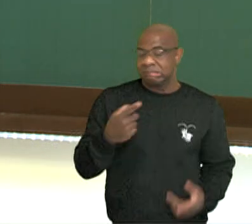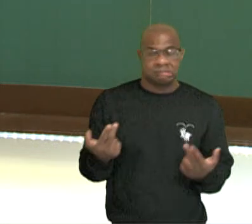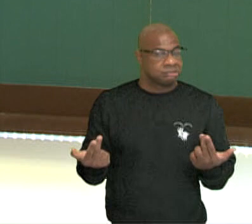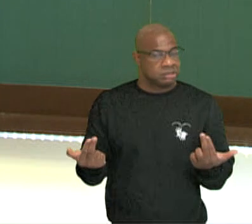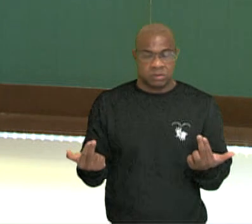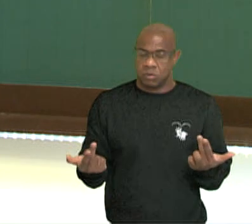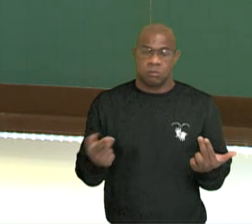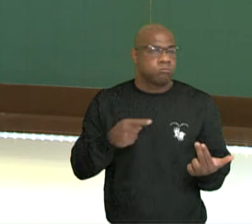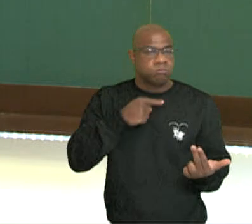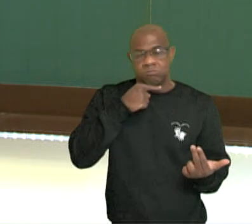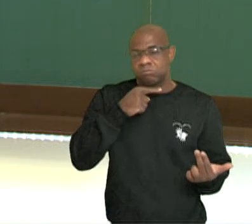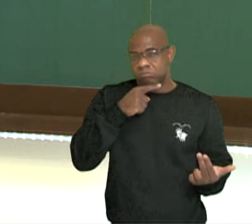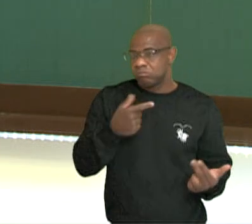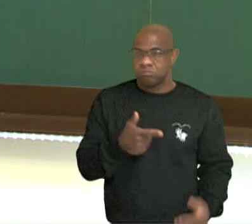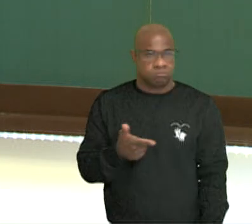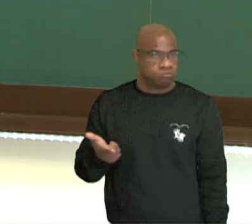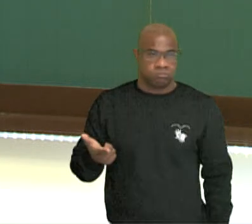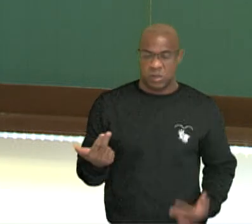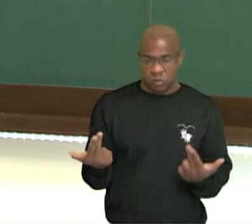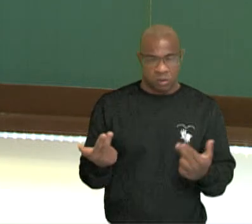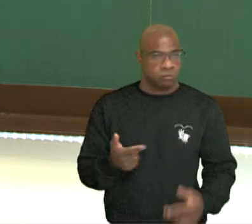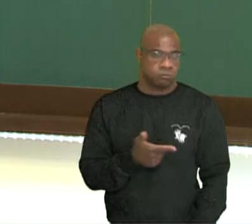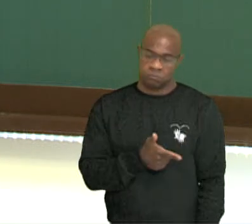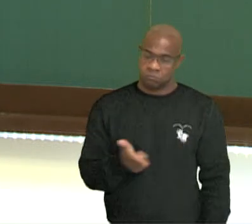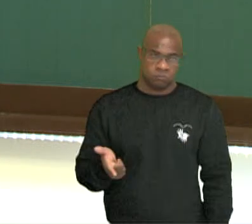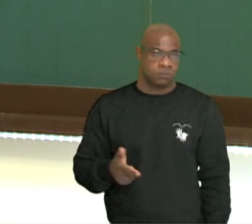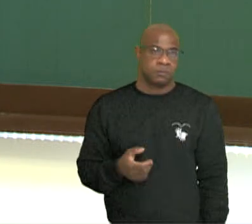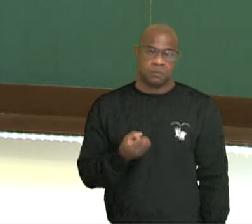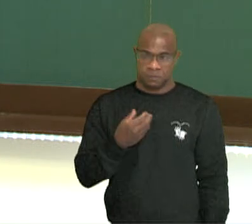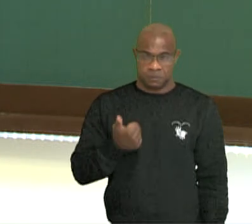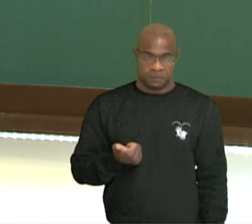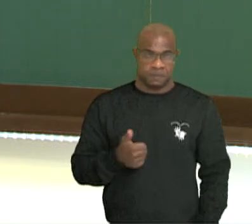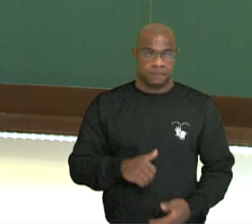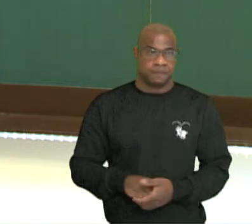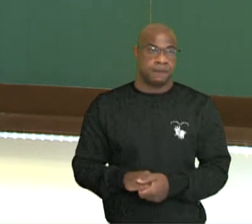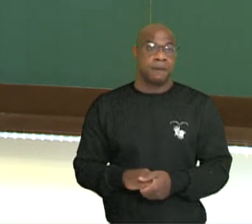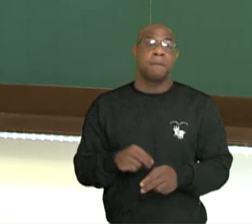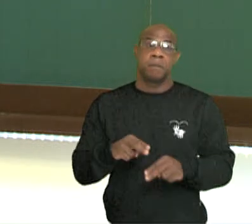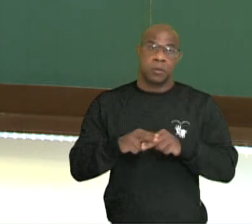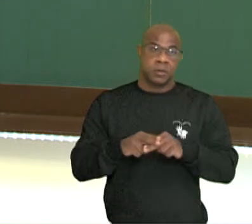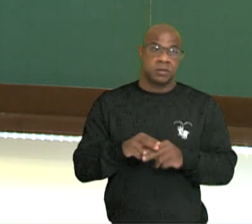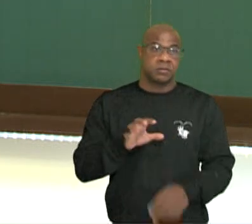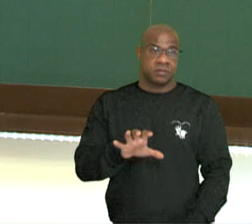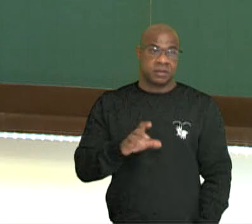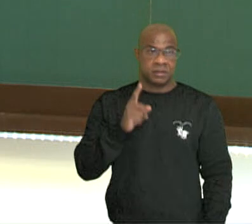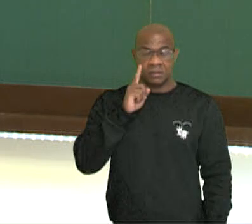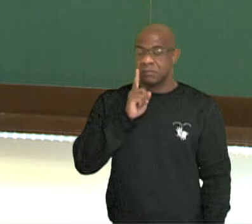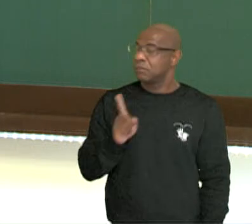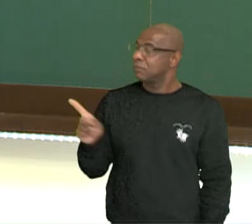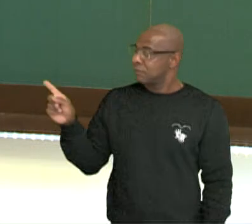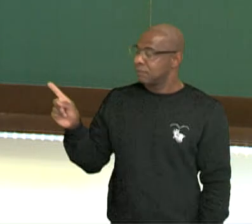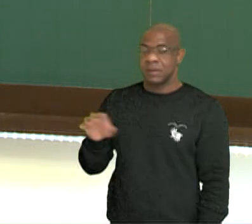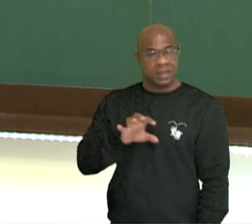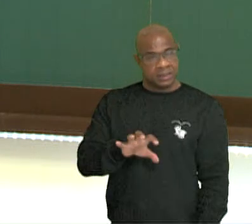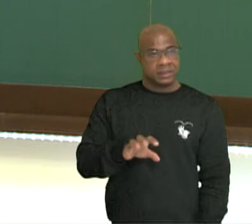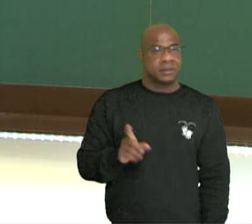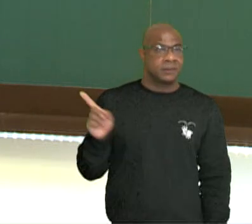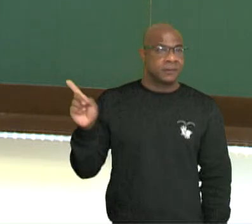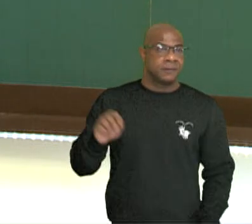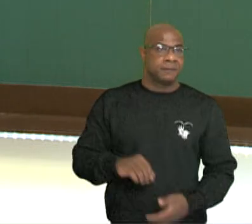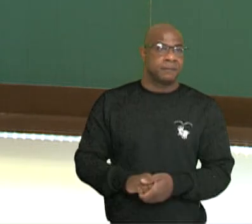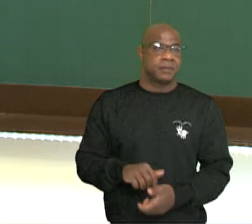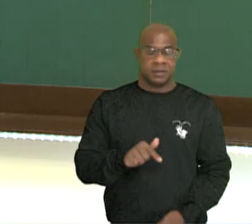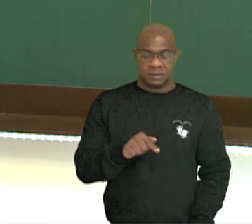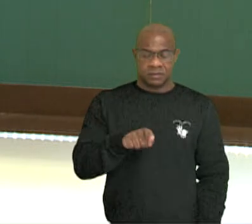iguais, tá? Elas não são semelhantes, tá bom? Por isso, ficou aqui representado dessa forma, 7x